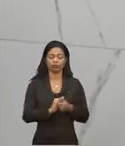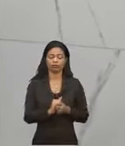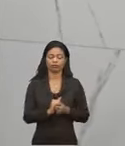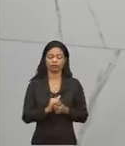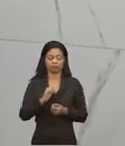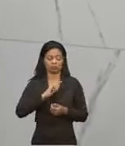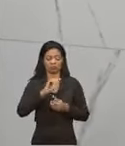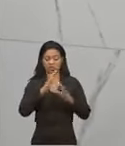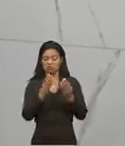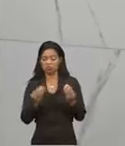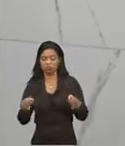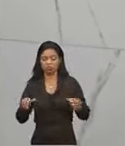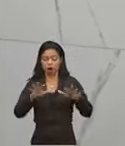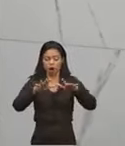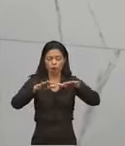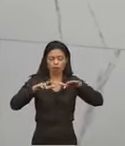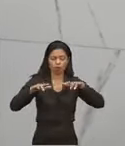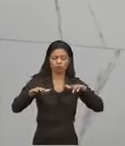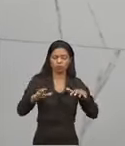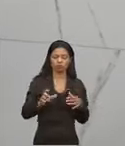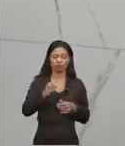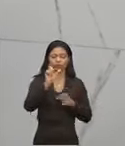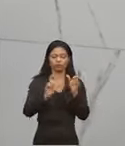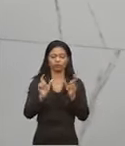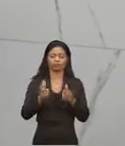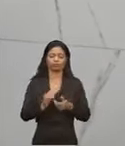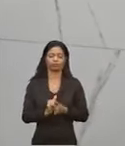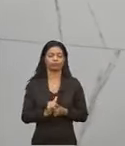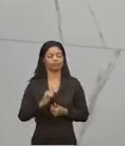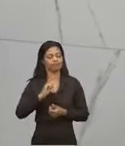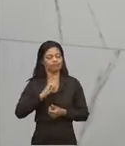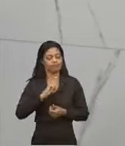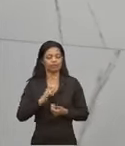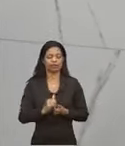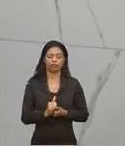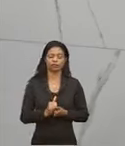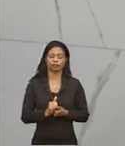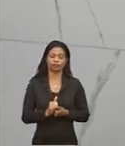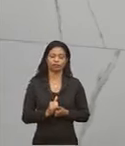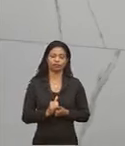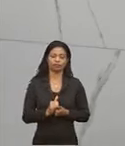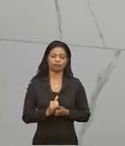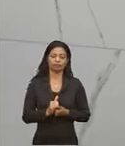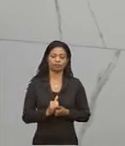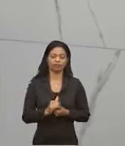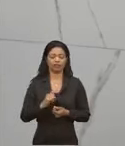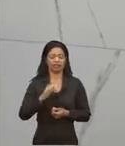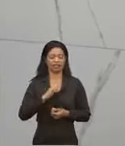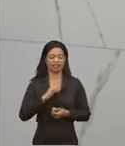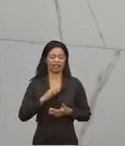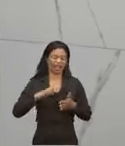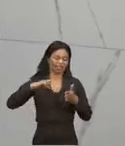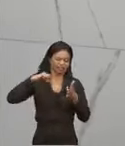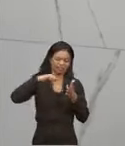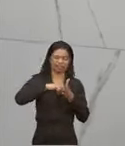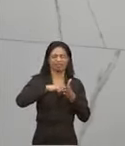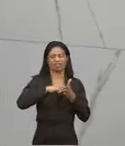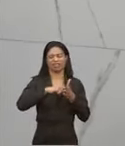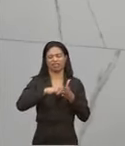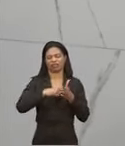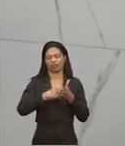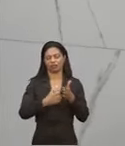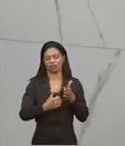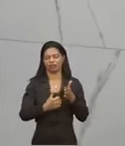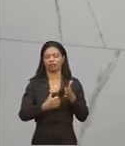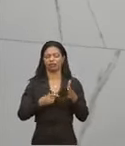muita gente, milhares de pessoas, estão sendo acometidos de acidentes nesse trecho. As